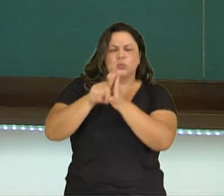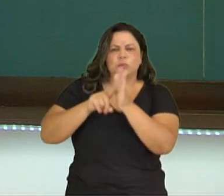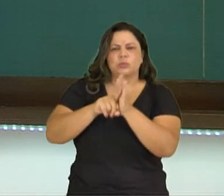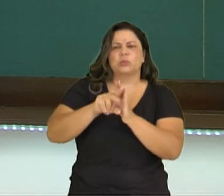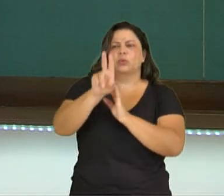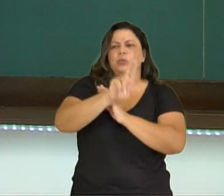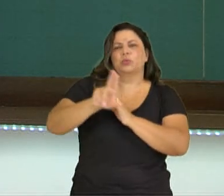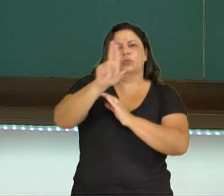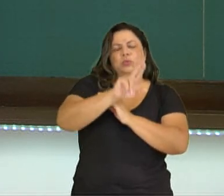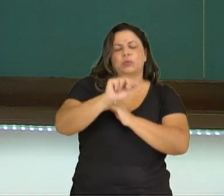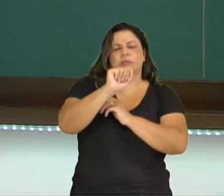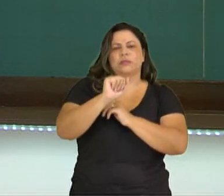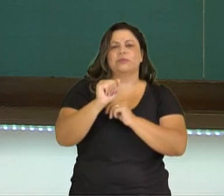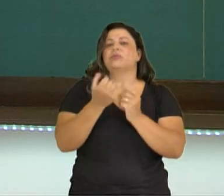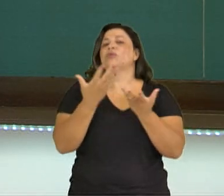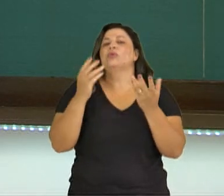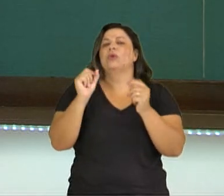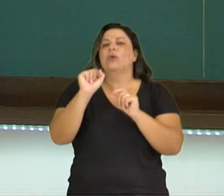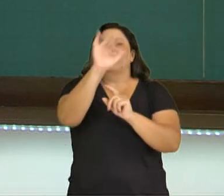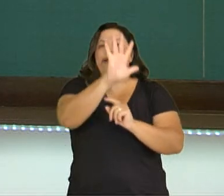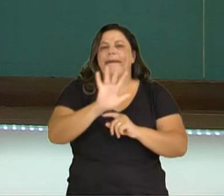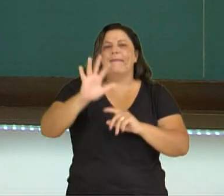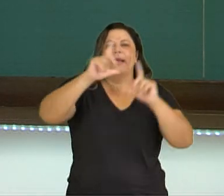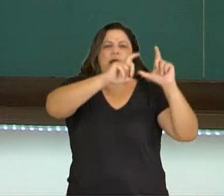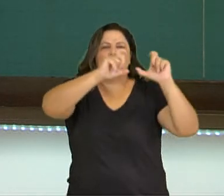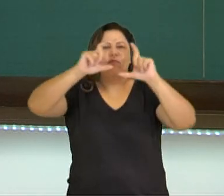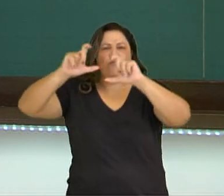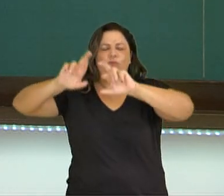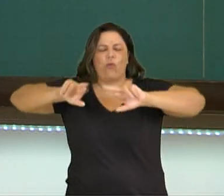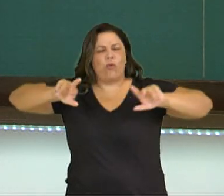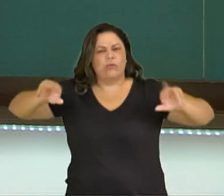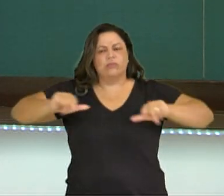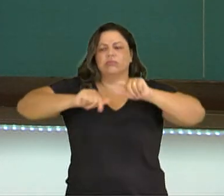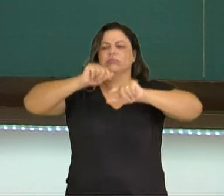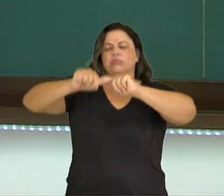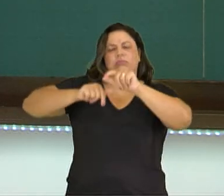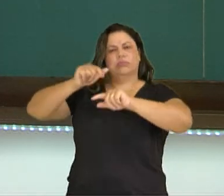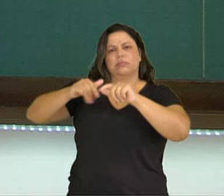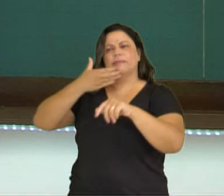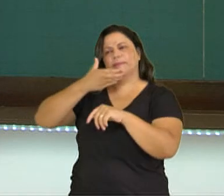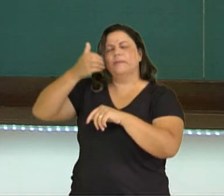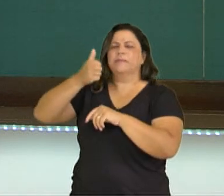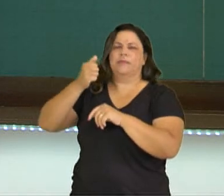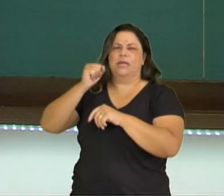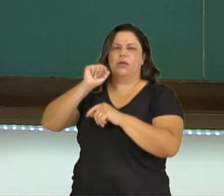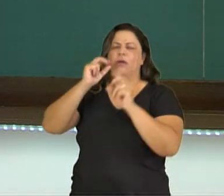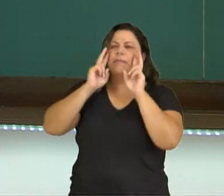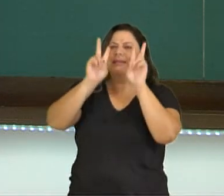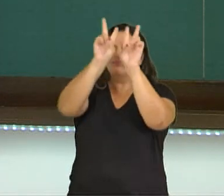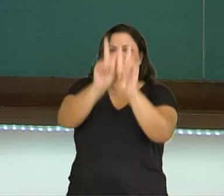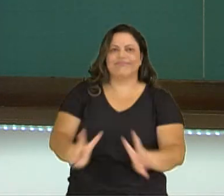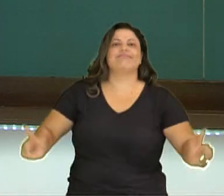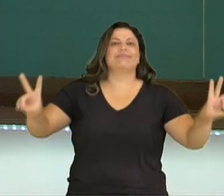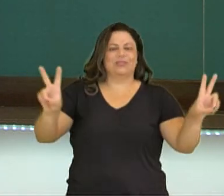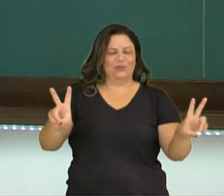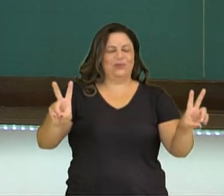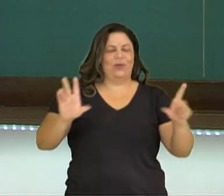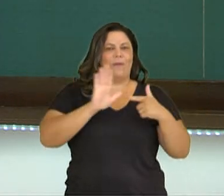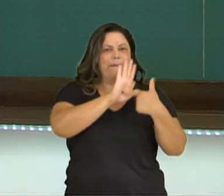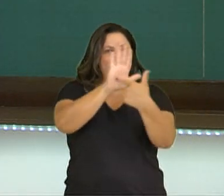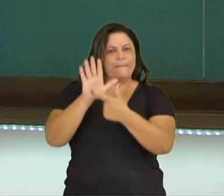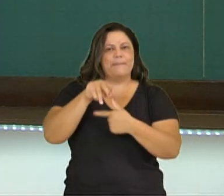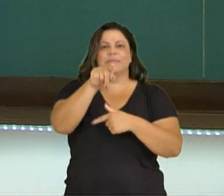fotos, enfim, para deixar o teu trabalho ali melhor, ilustrado, organizado e mostrando aquilo que você